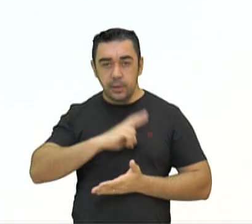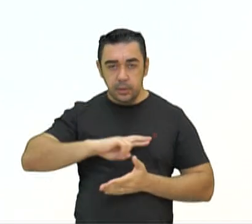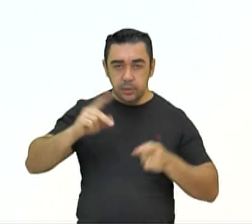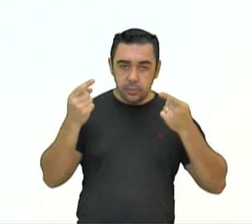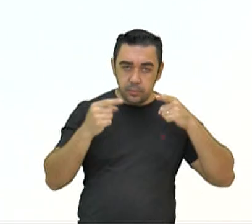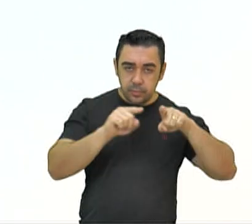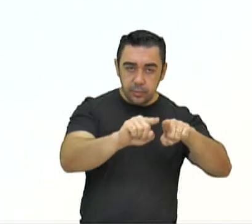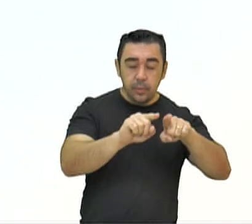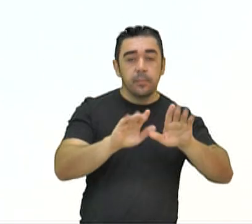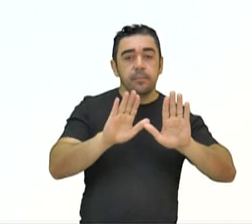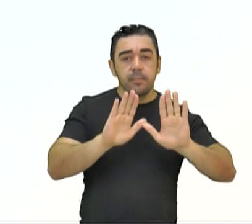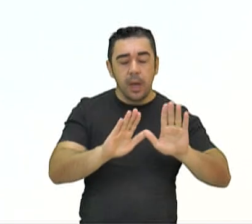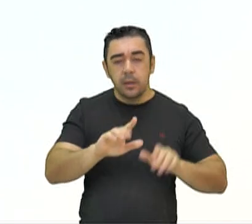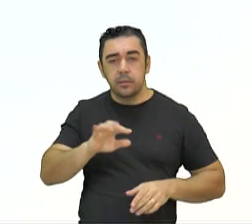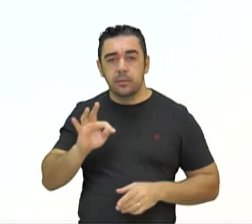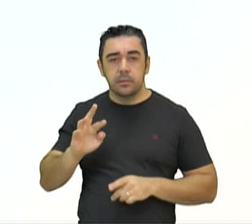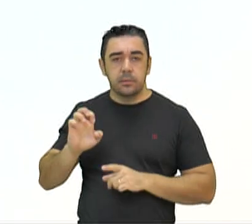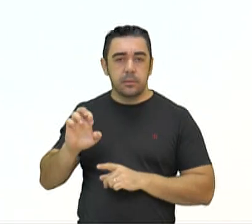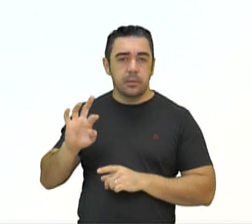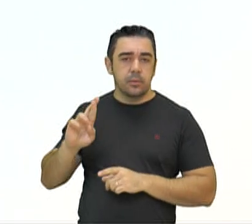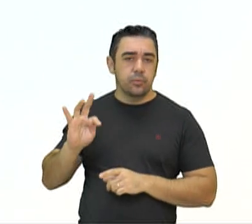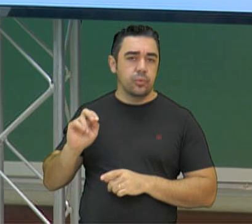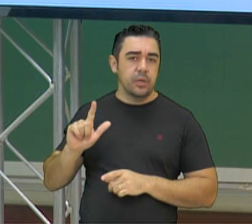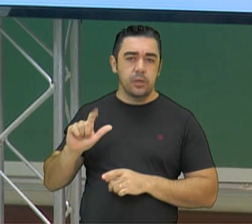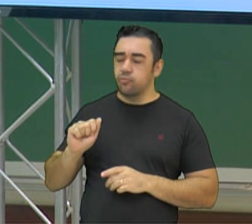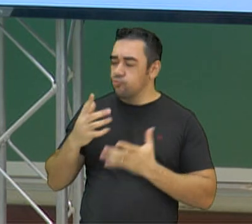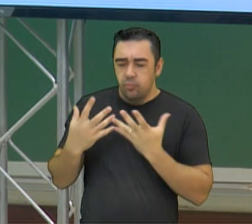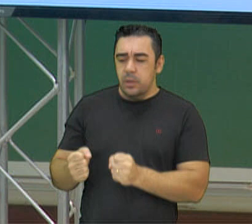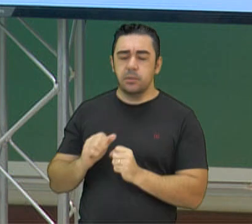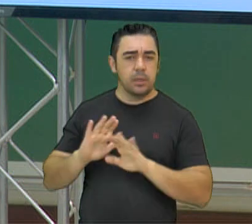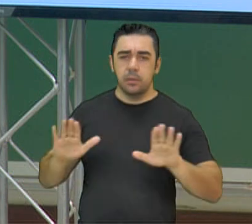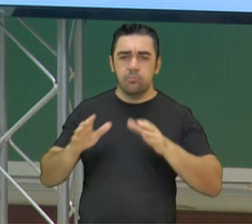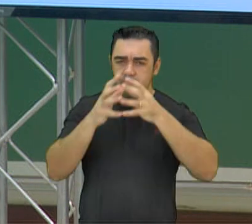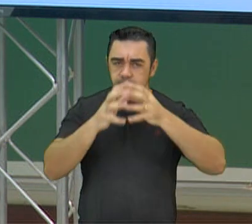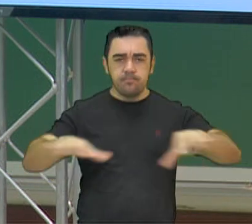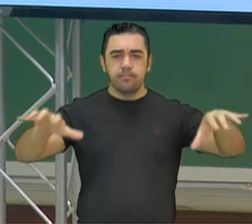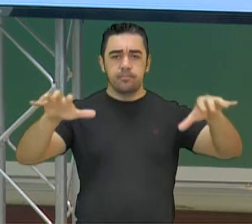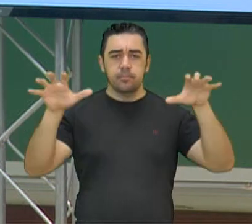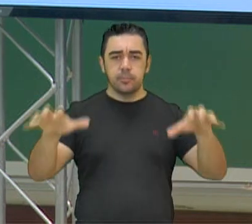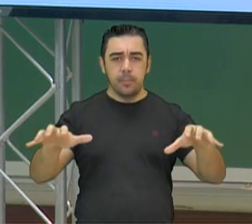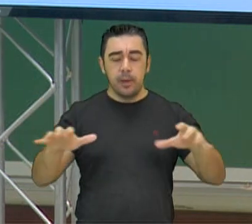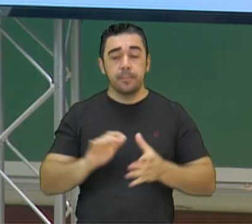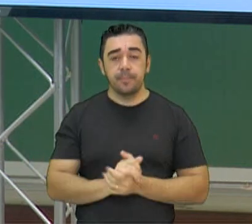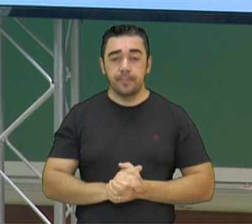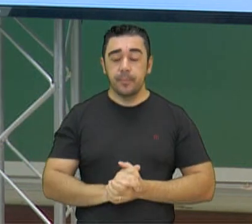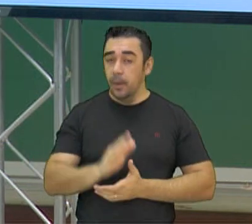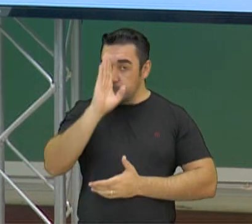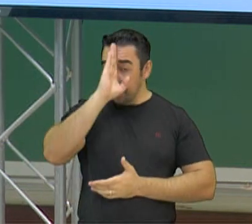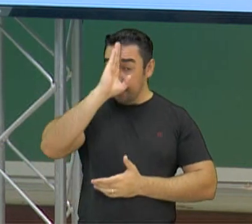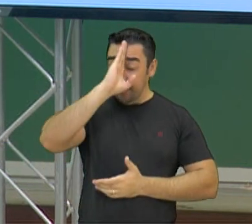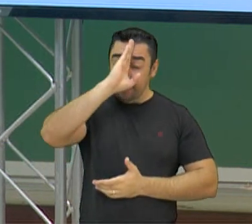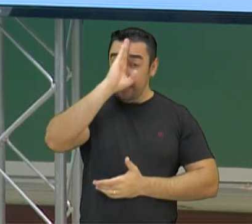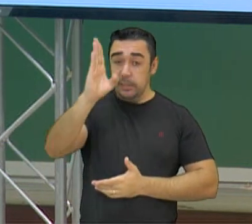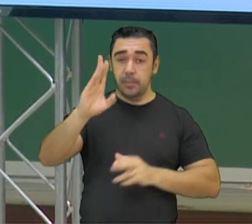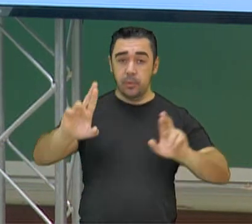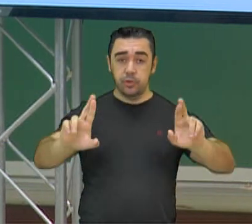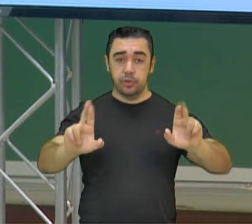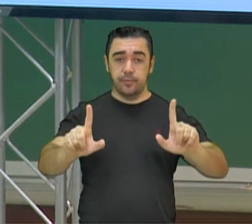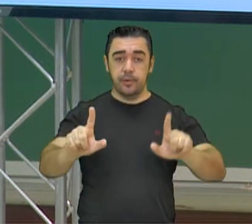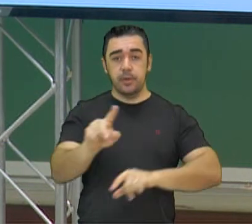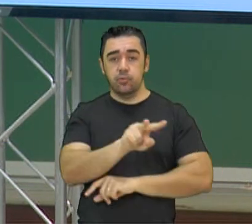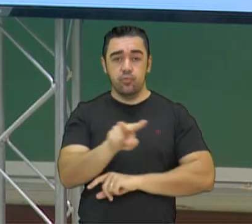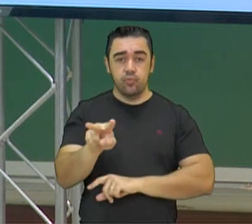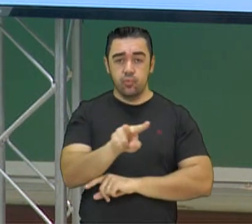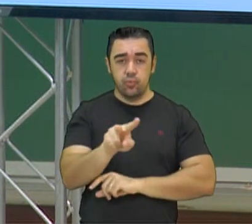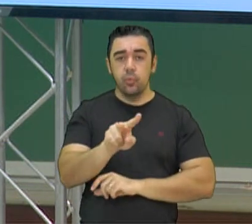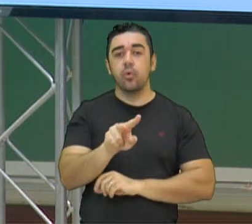Tertuliano rejeitava de colocar totalmente separado. Essa seria a grande, principal diferença entre